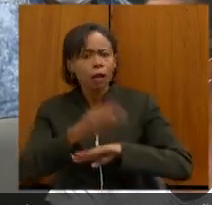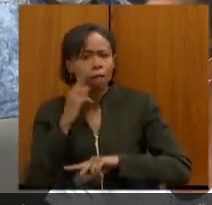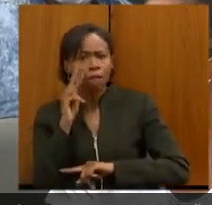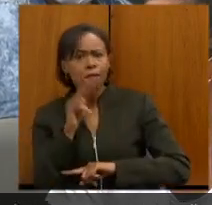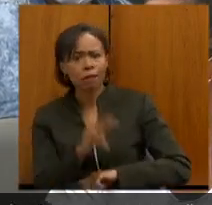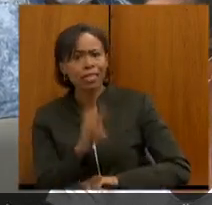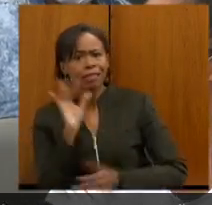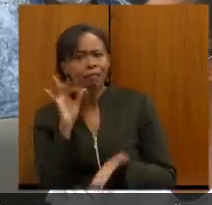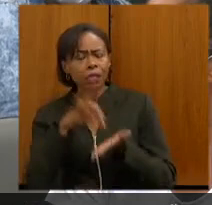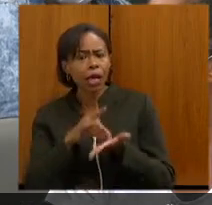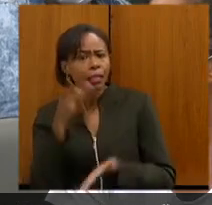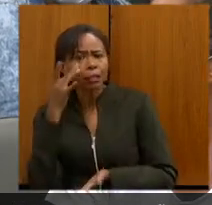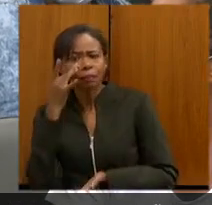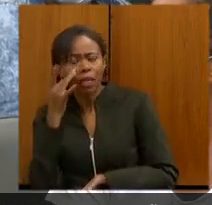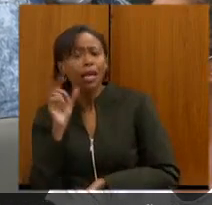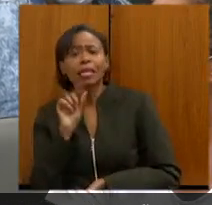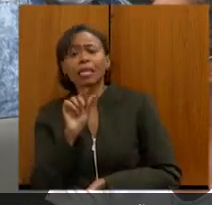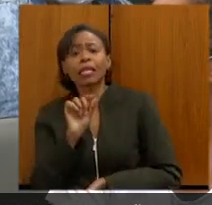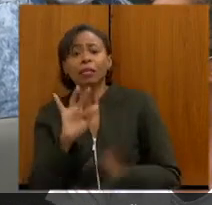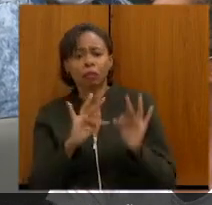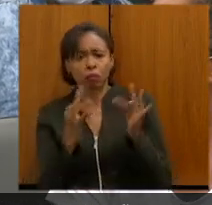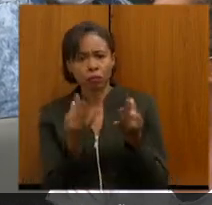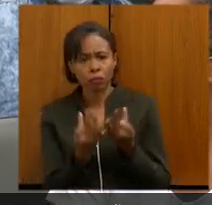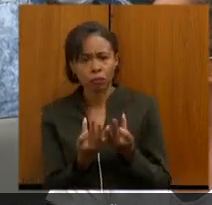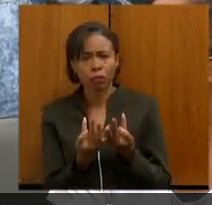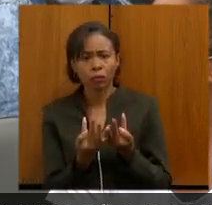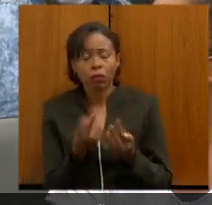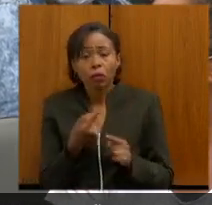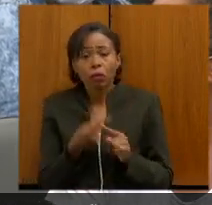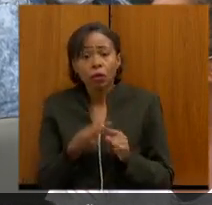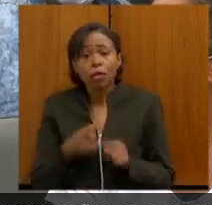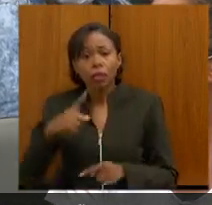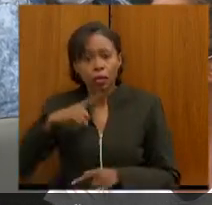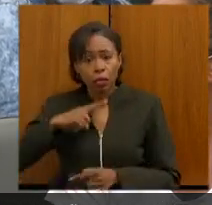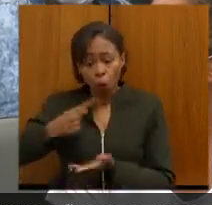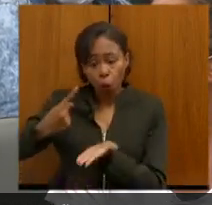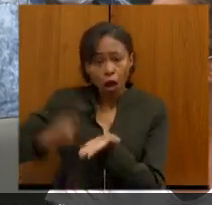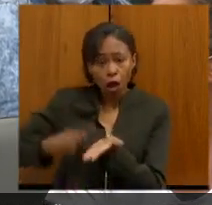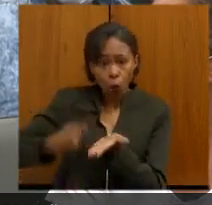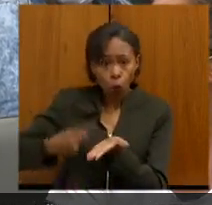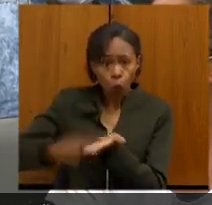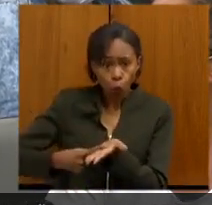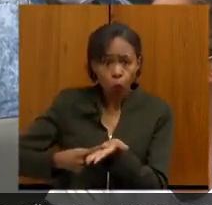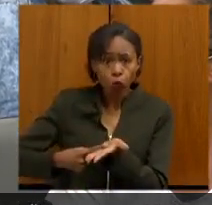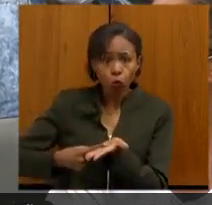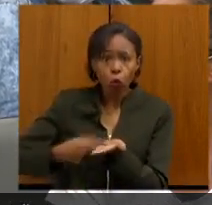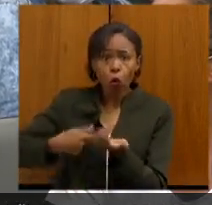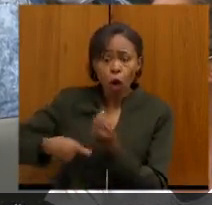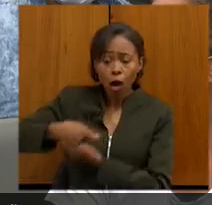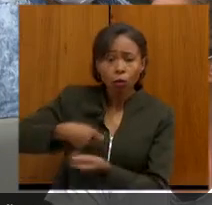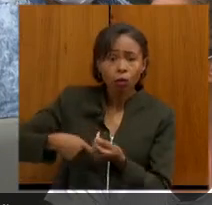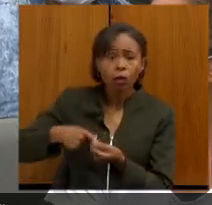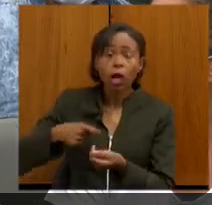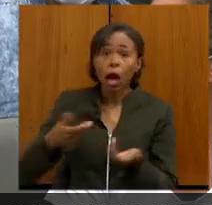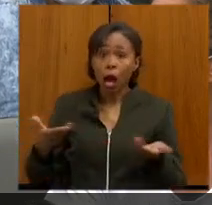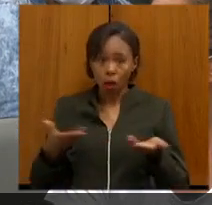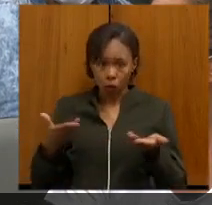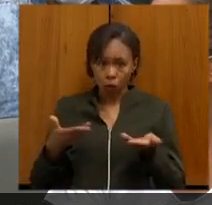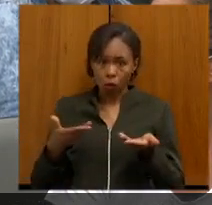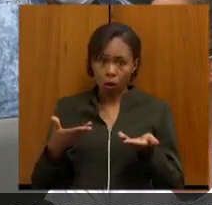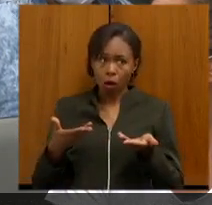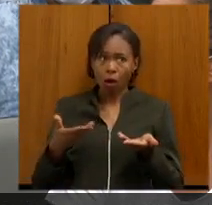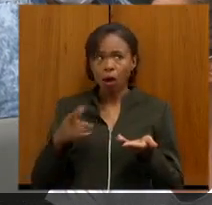papel de verdade de ver quem são as famílias que a gente tá num acordo que para nós no momento para CDD muito